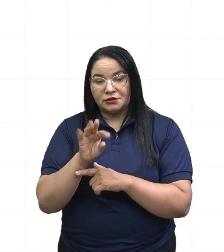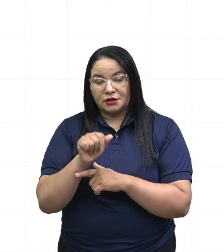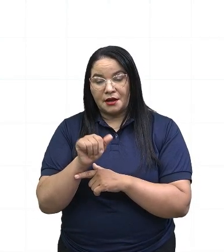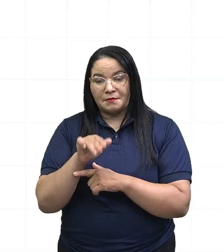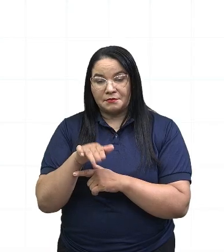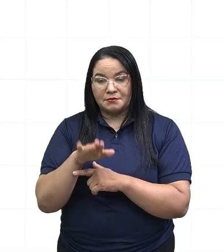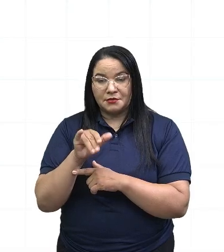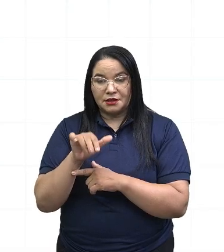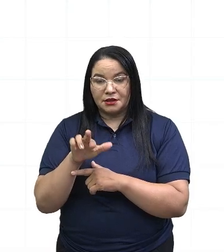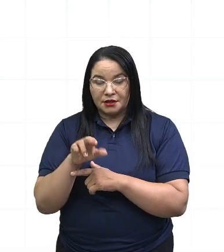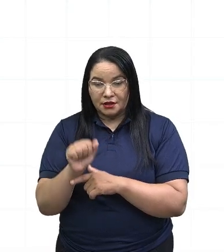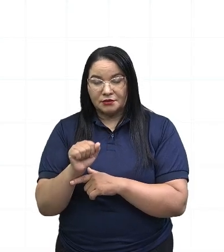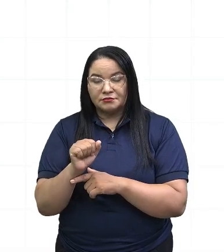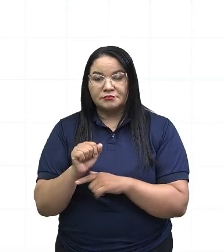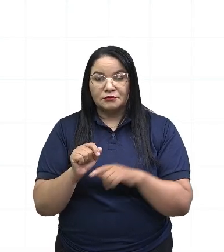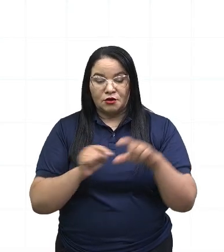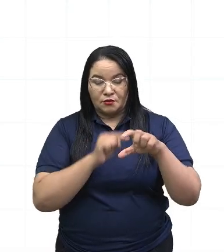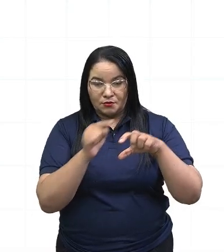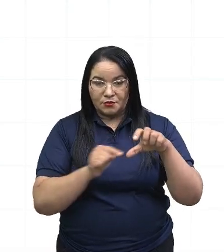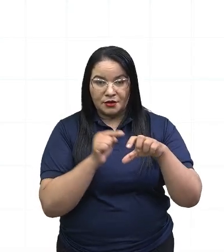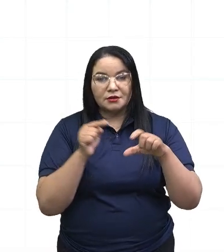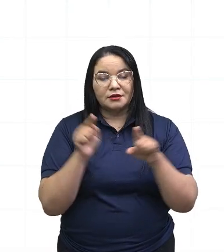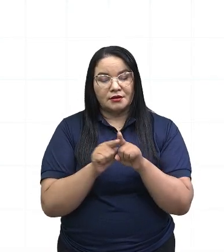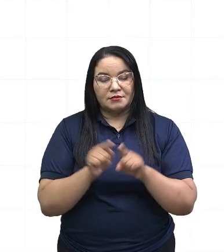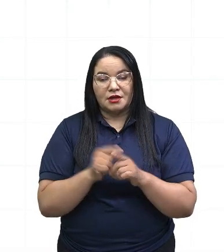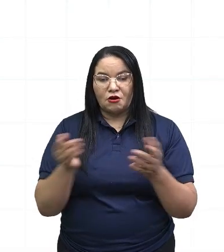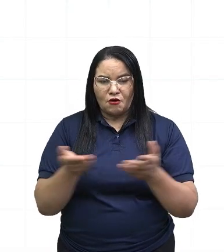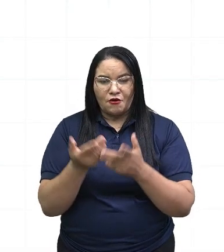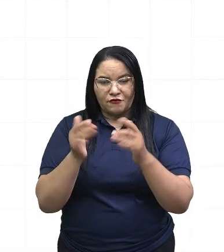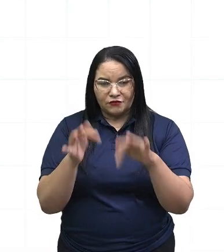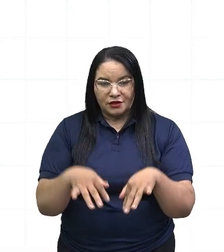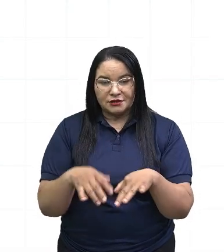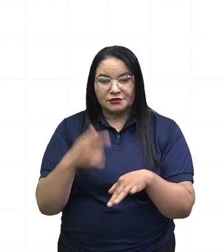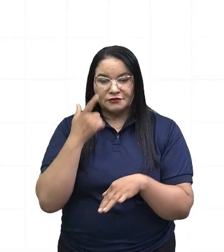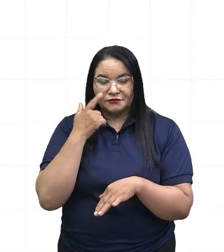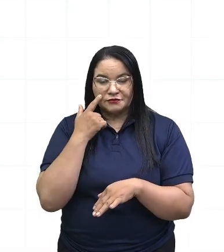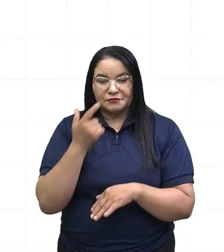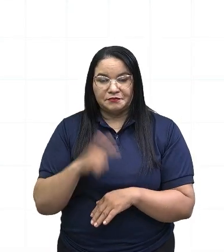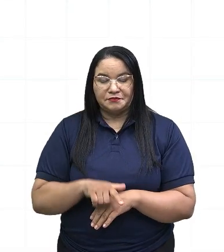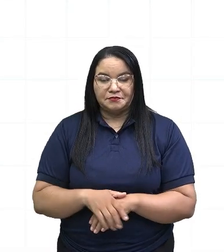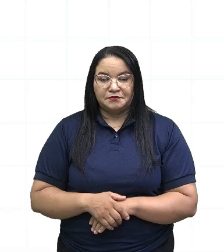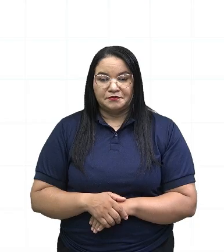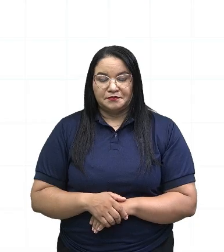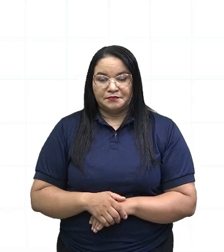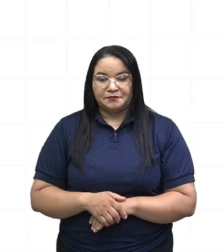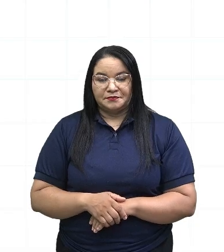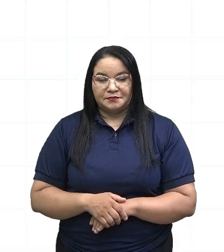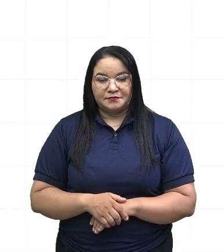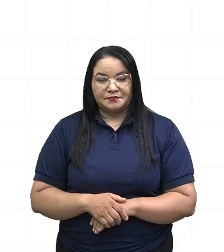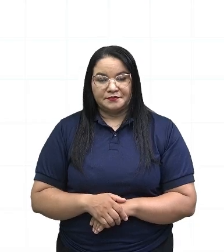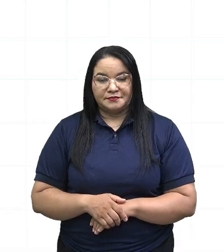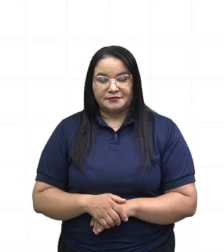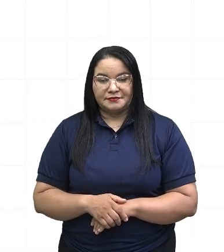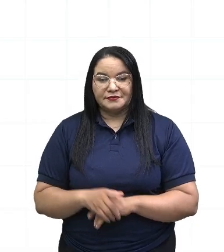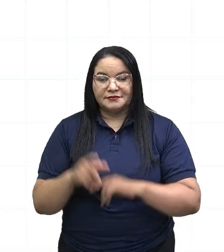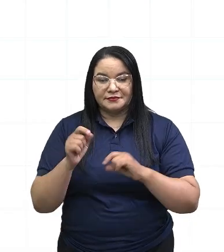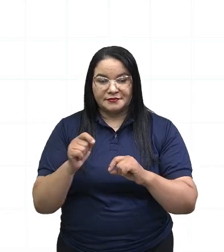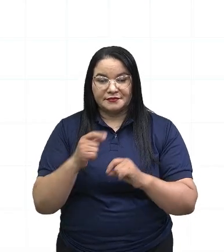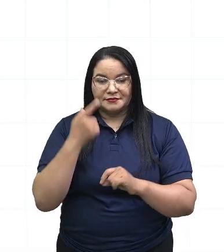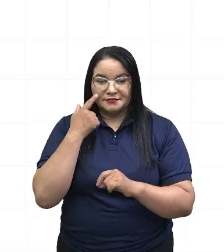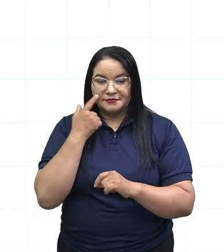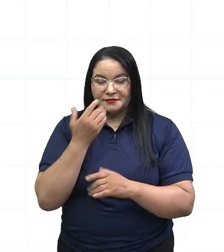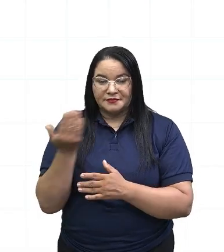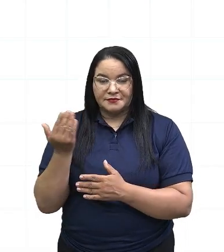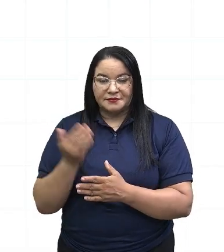de radioisótopos. E aqui, para a gente finalizar essa partezinha, queria mostrar para vocês justamente as